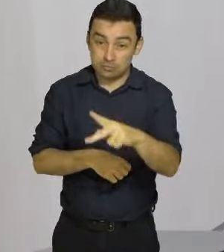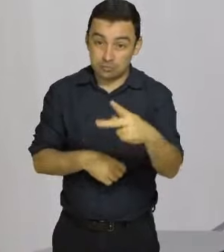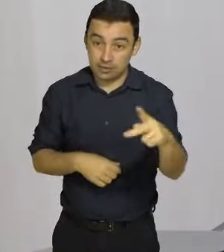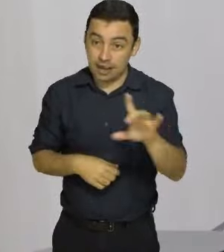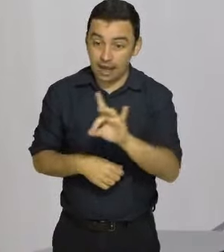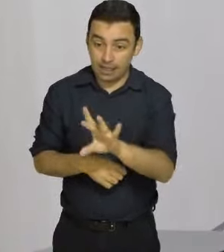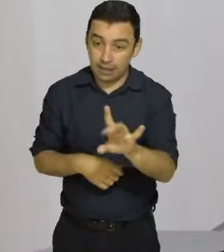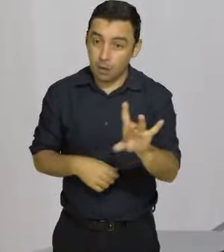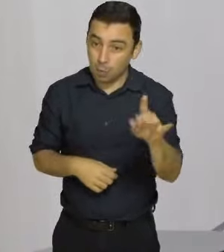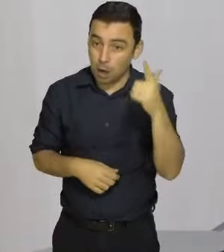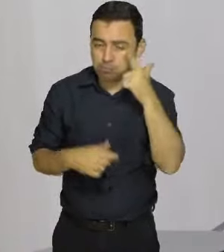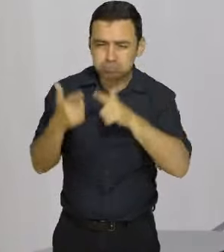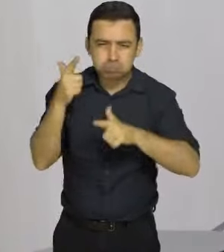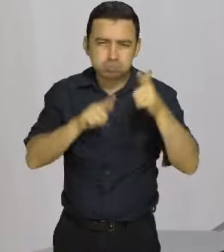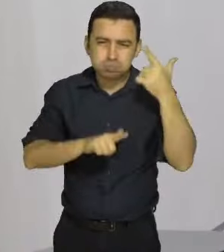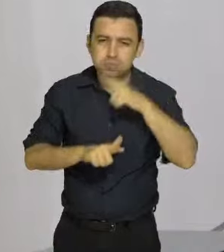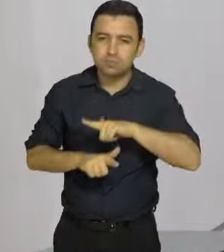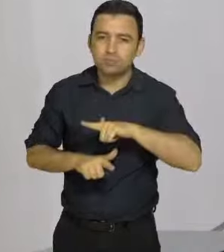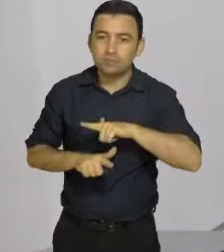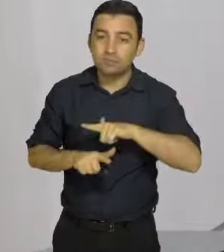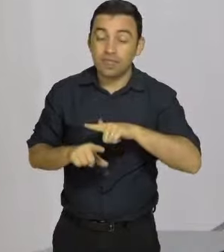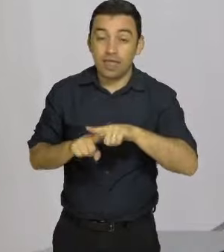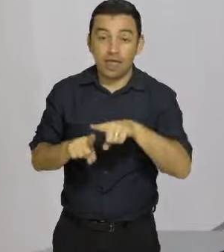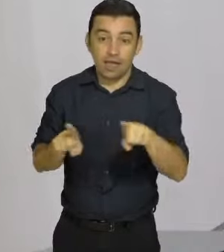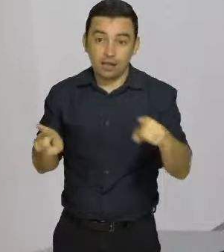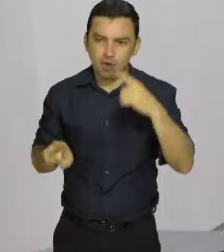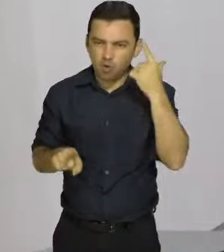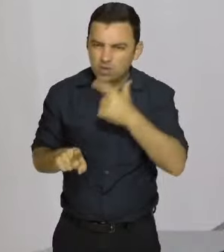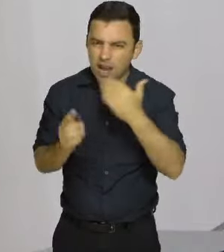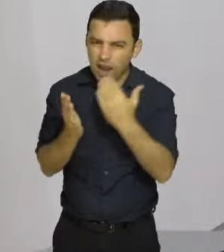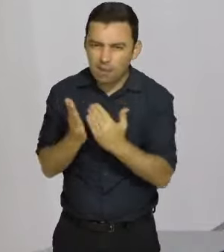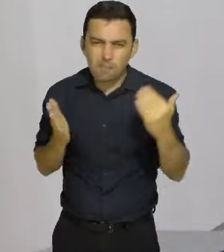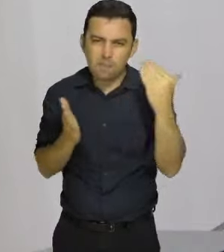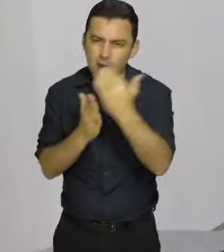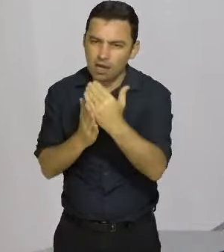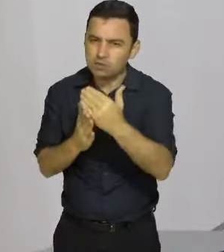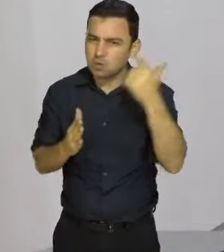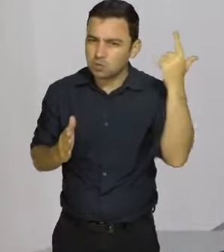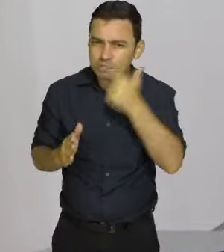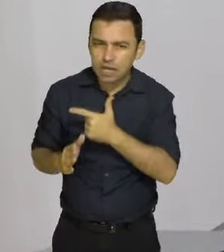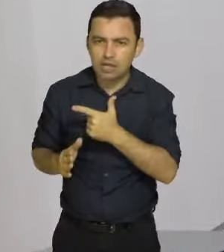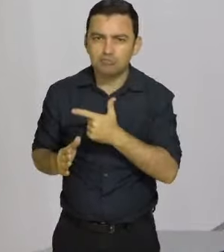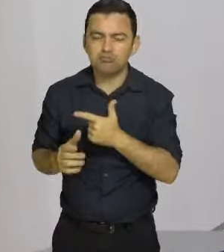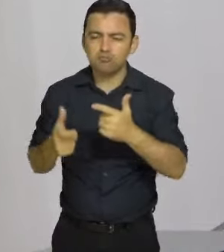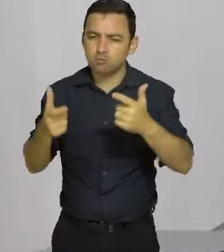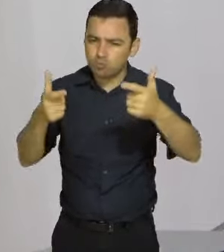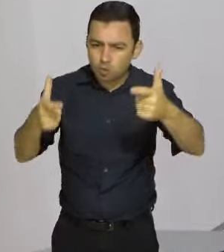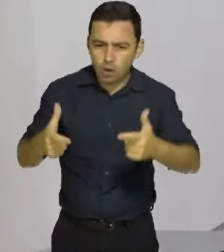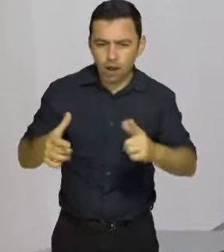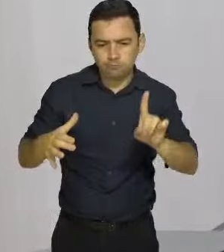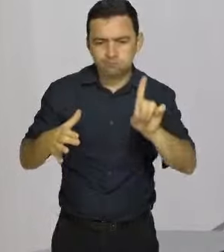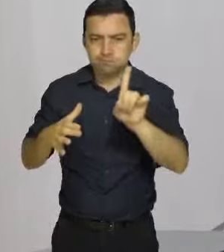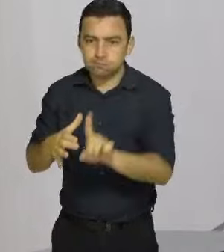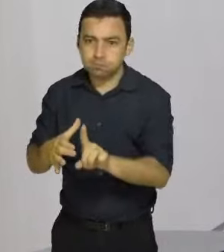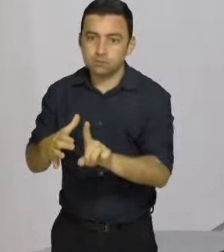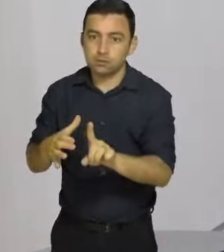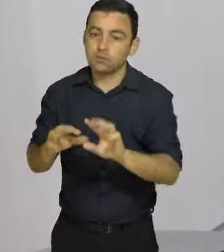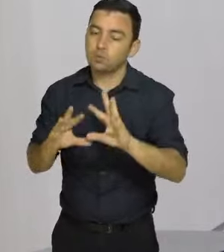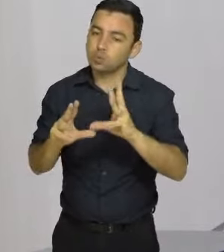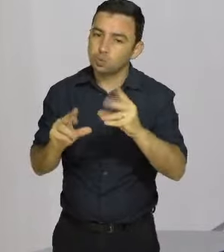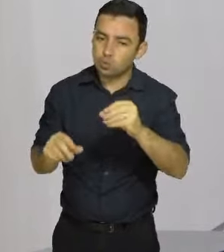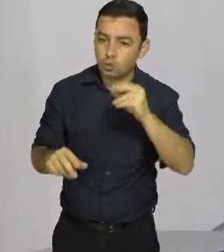dessas mulheres, para que elas ocupem cada vez mais espaços e sejam vistas com o